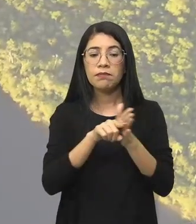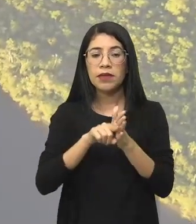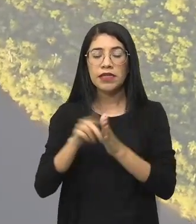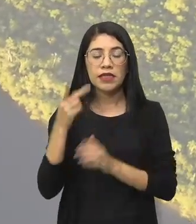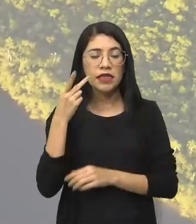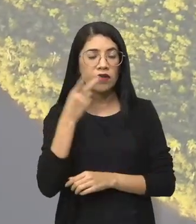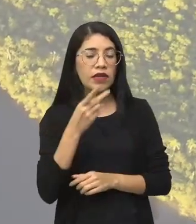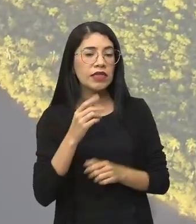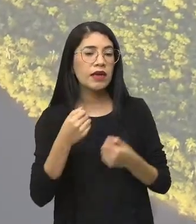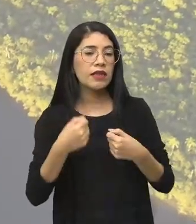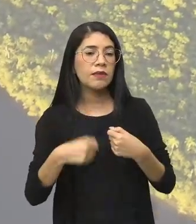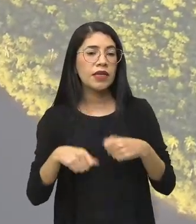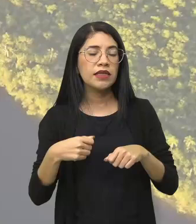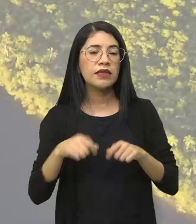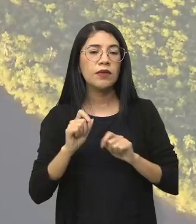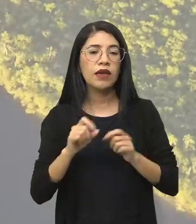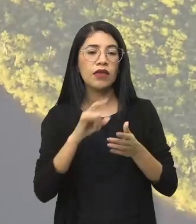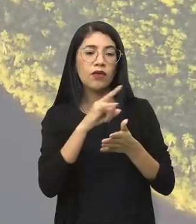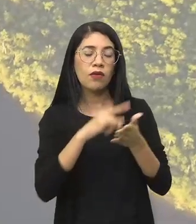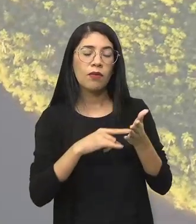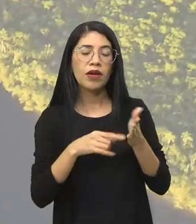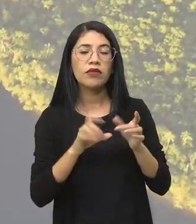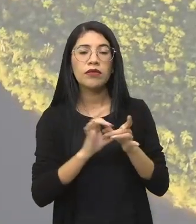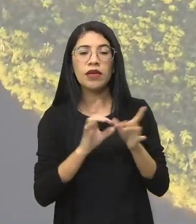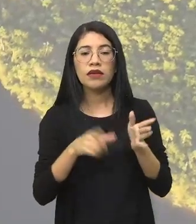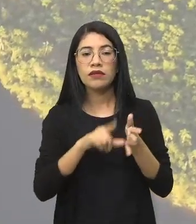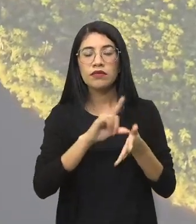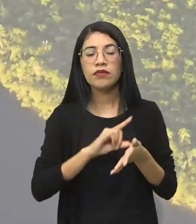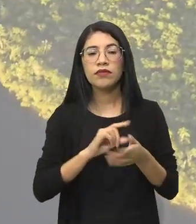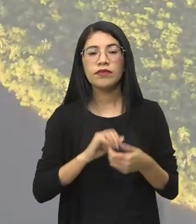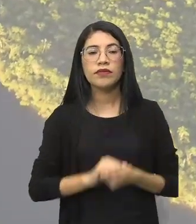estão sujeitas às normas e restrições estabelecidas no